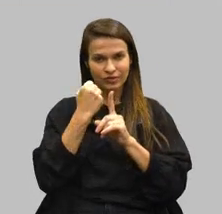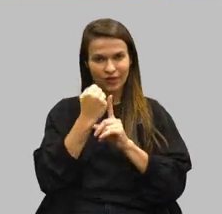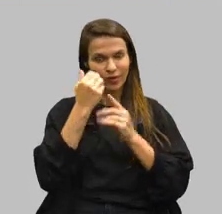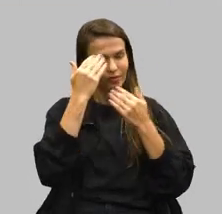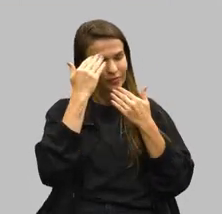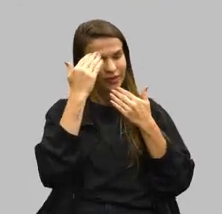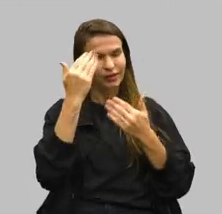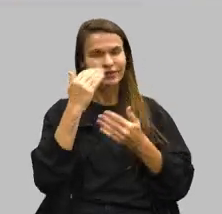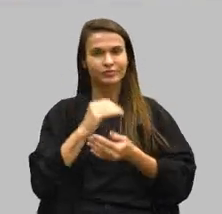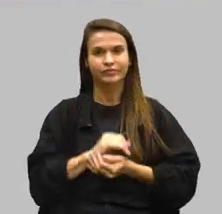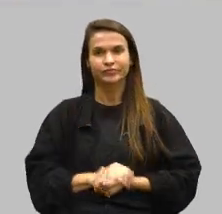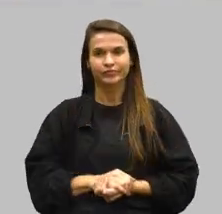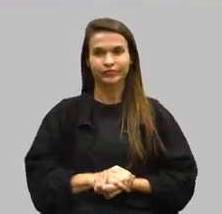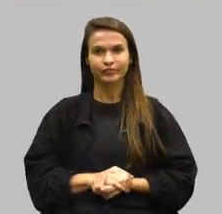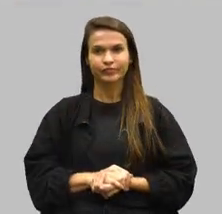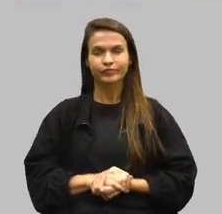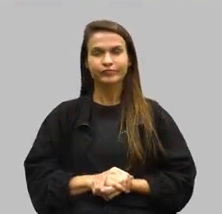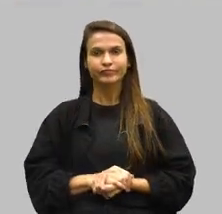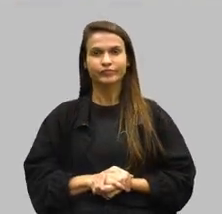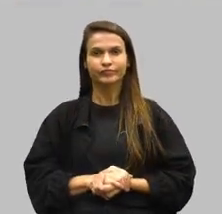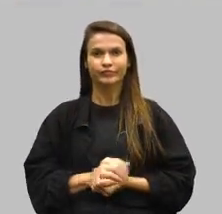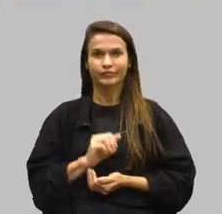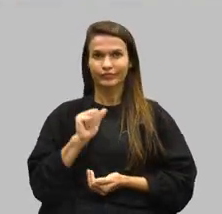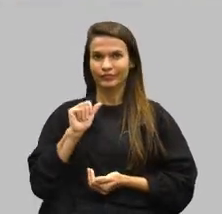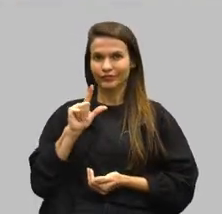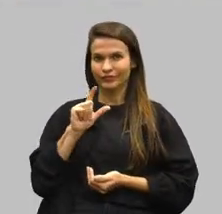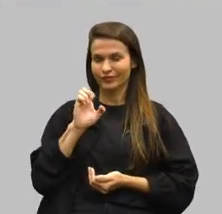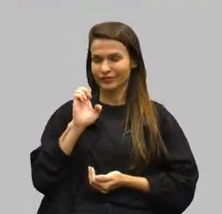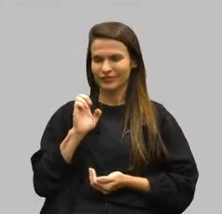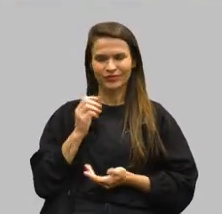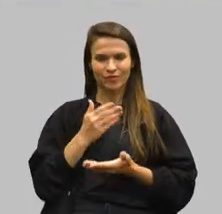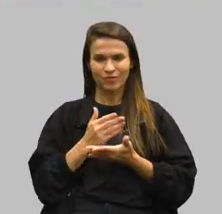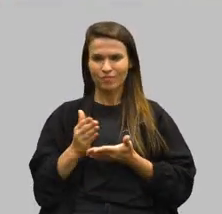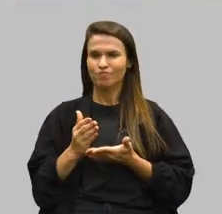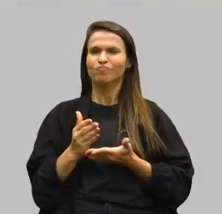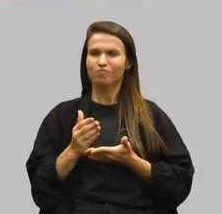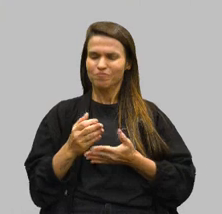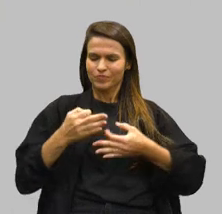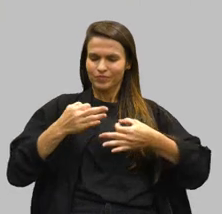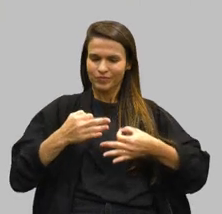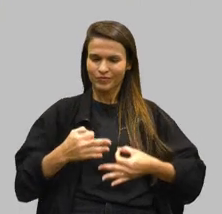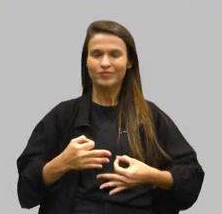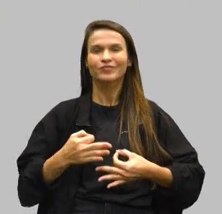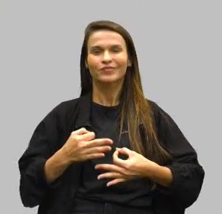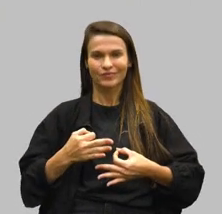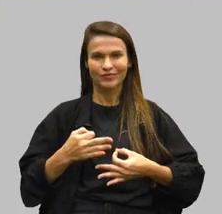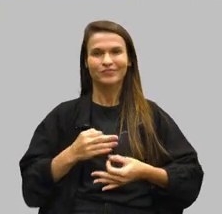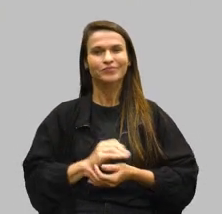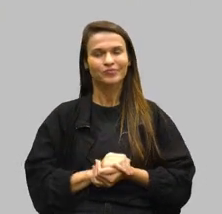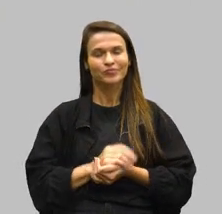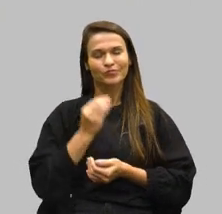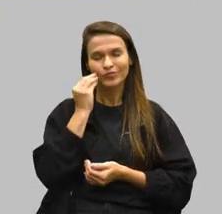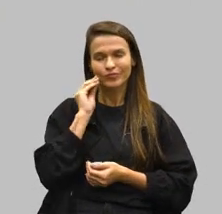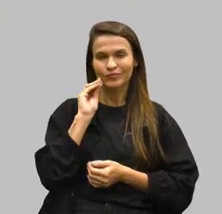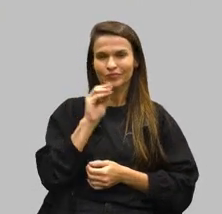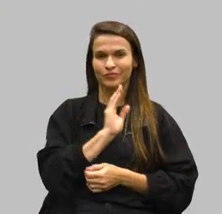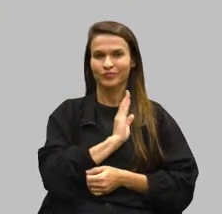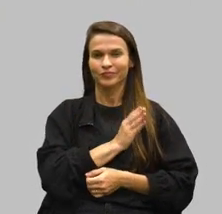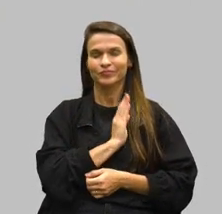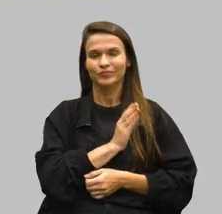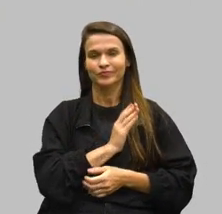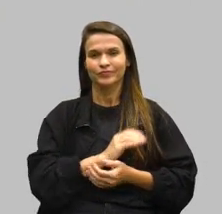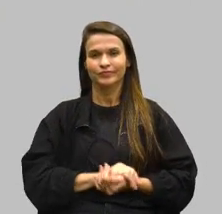obrigada Alê você já começa com o pé direito marcando o gol e virando artilheira viu beijo no seu